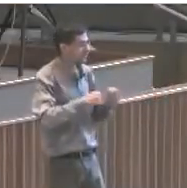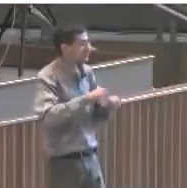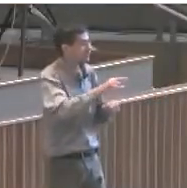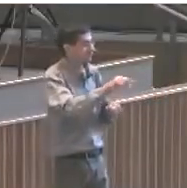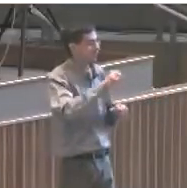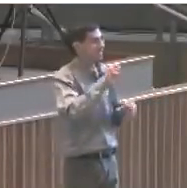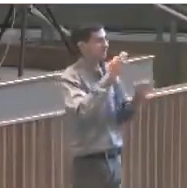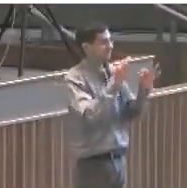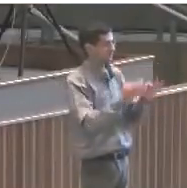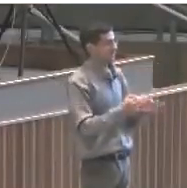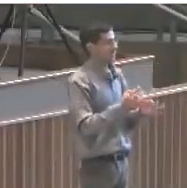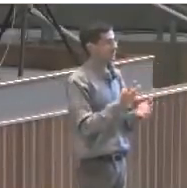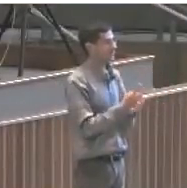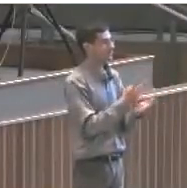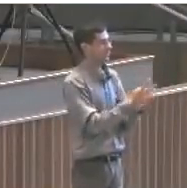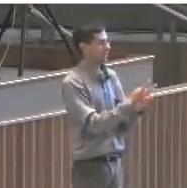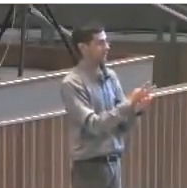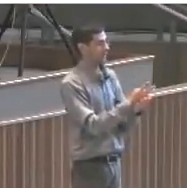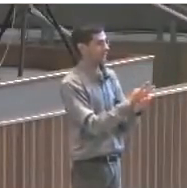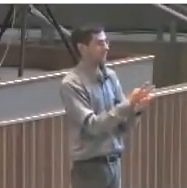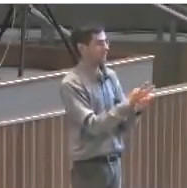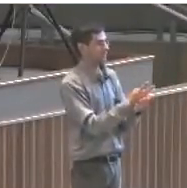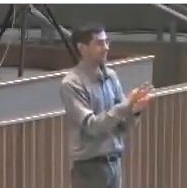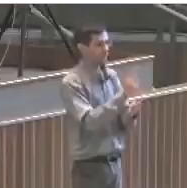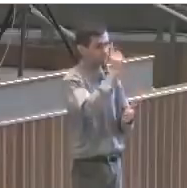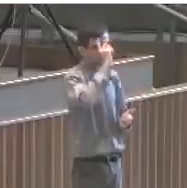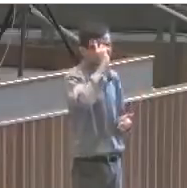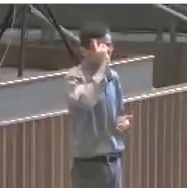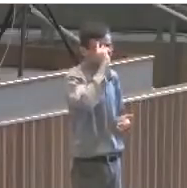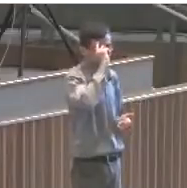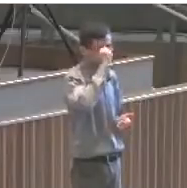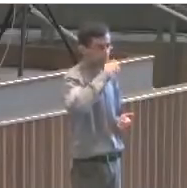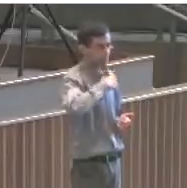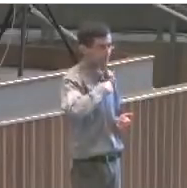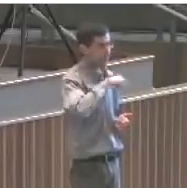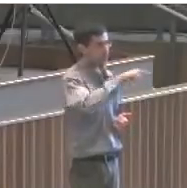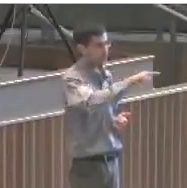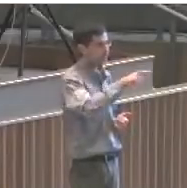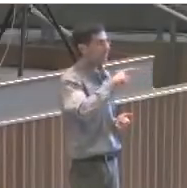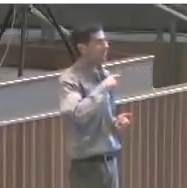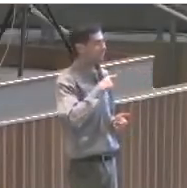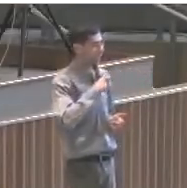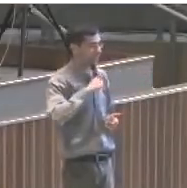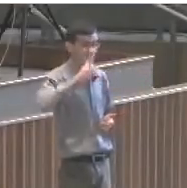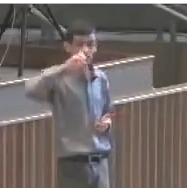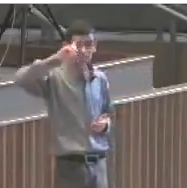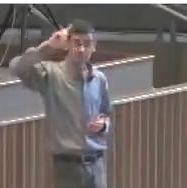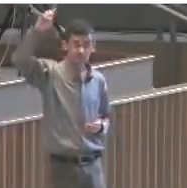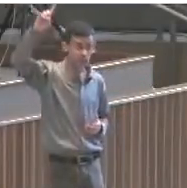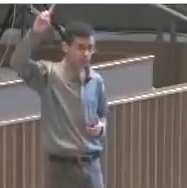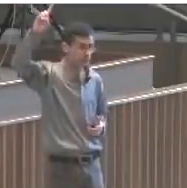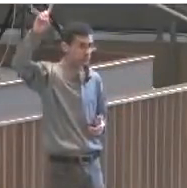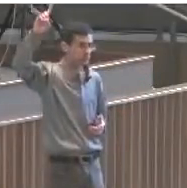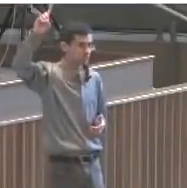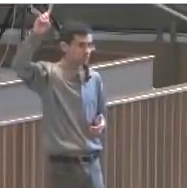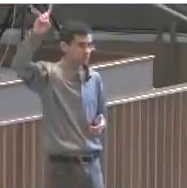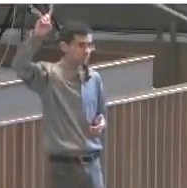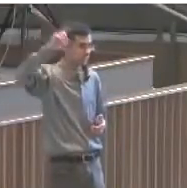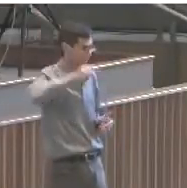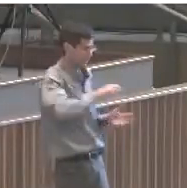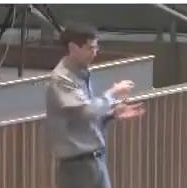apresentado diante dos nossos olhos o tempo todo nós estamos entre